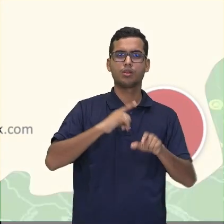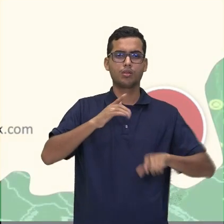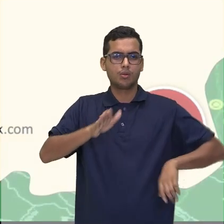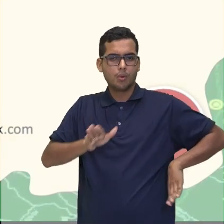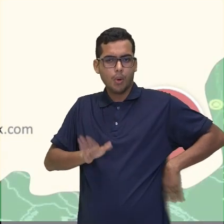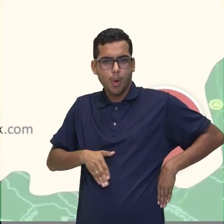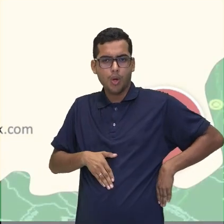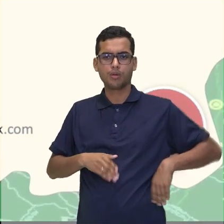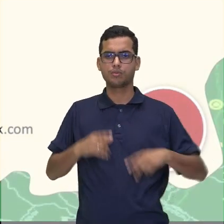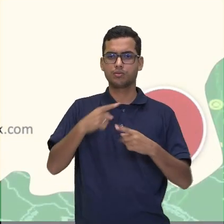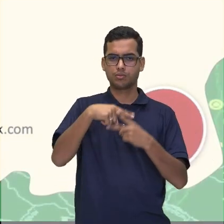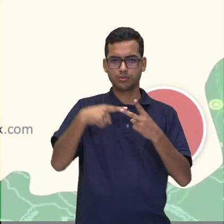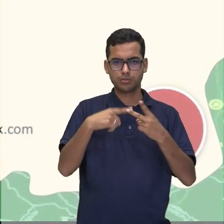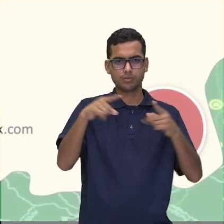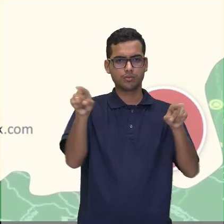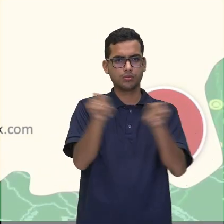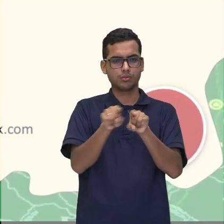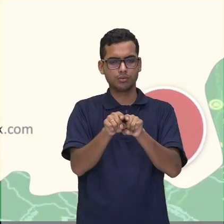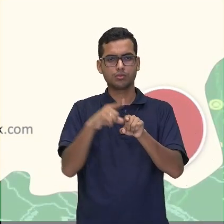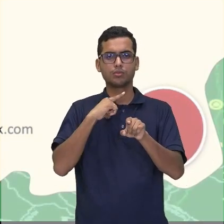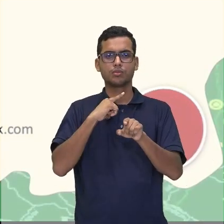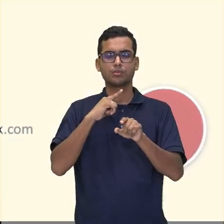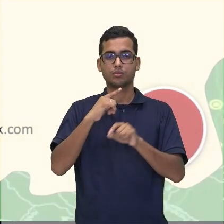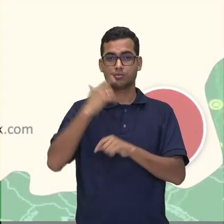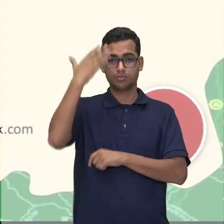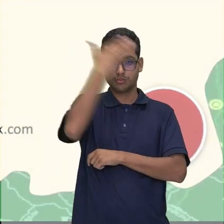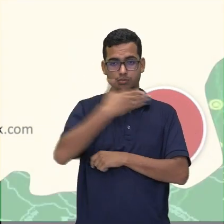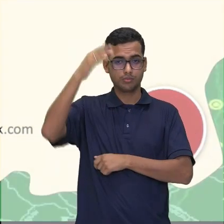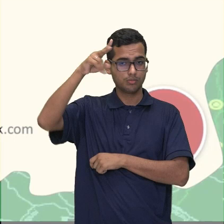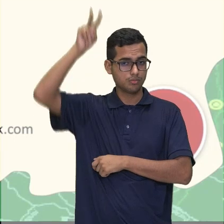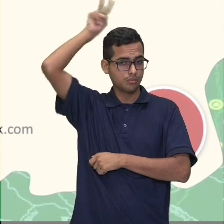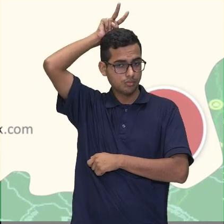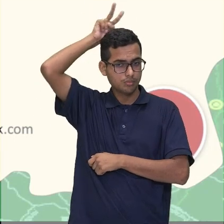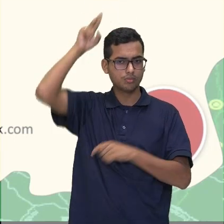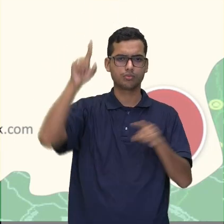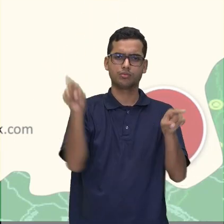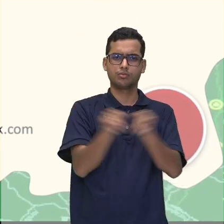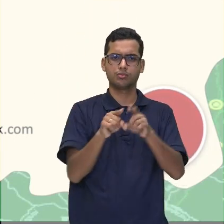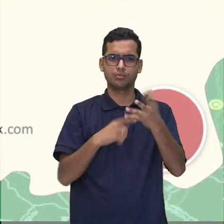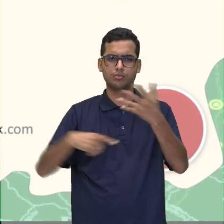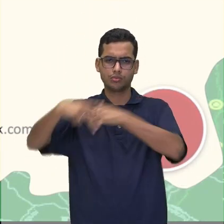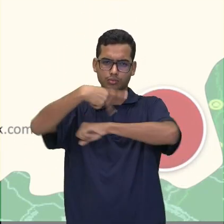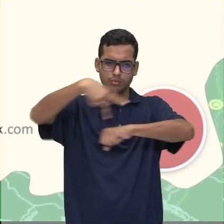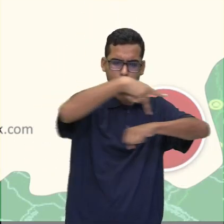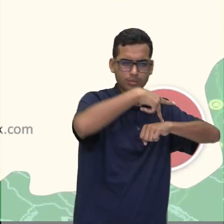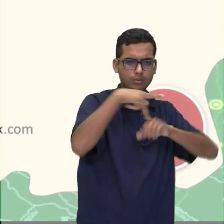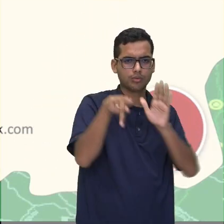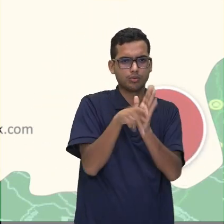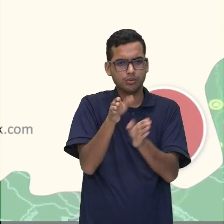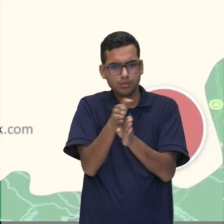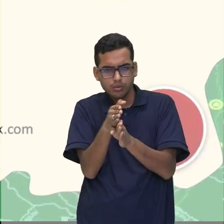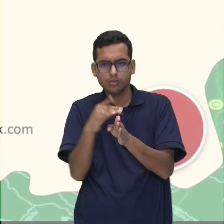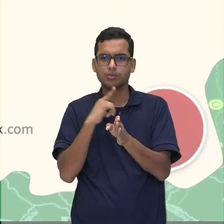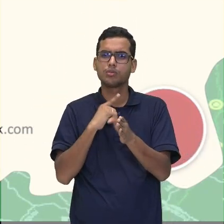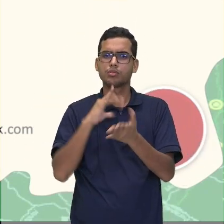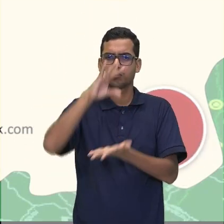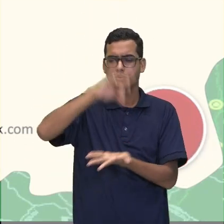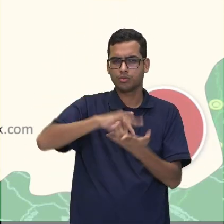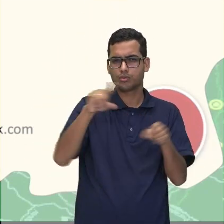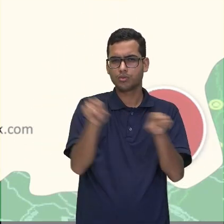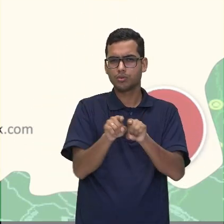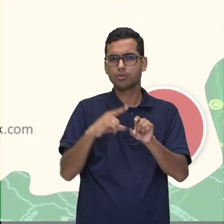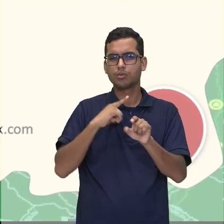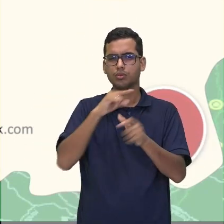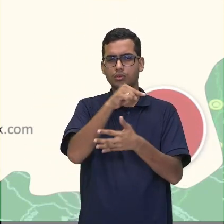Guianas, Guiana e a Guiana Francesa, Suriname. Então, são esses os países que fazem parte. Professora, mas